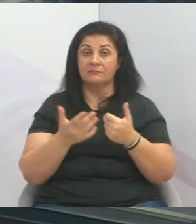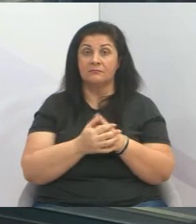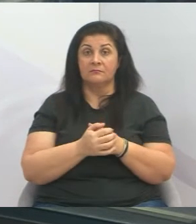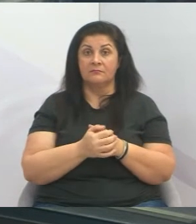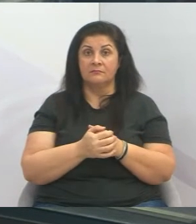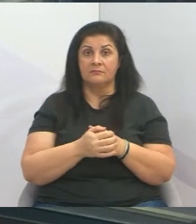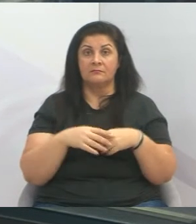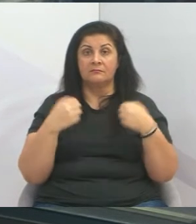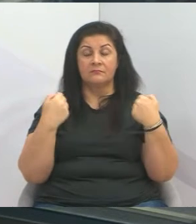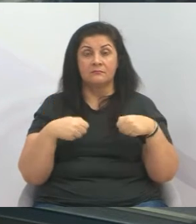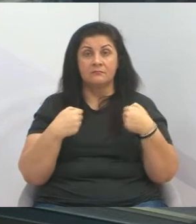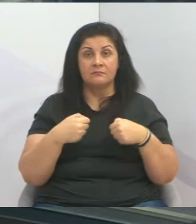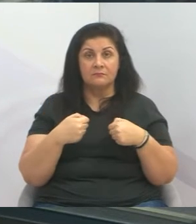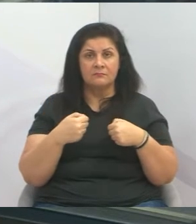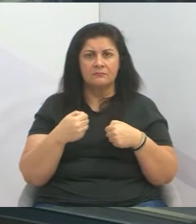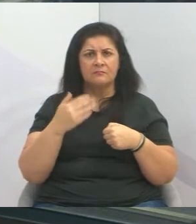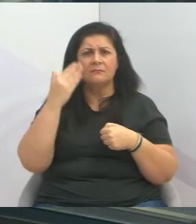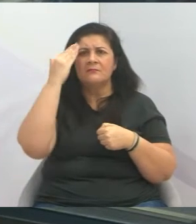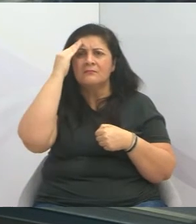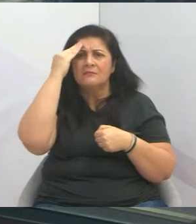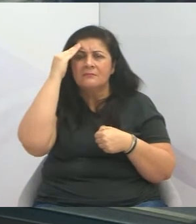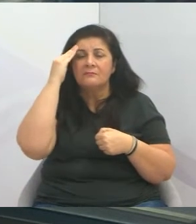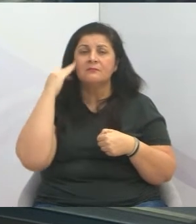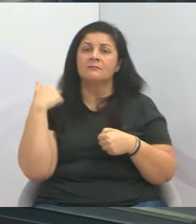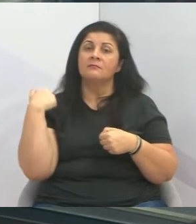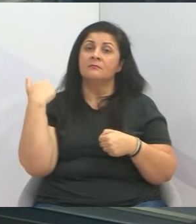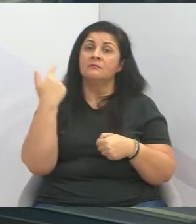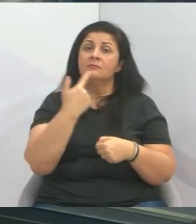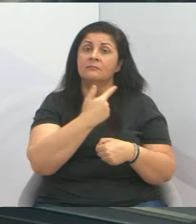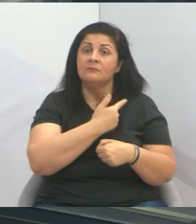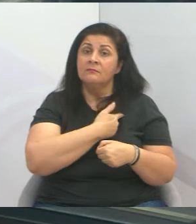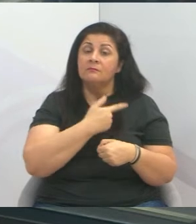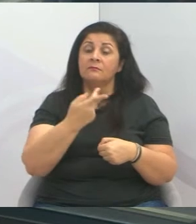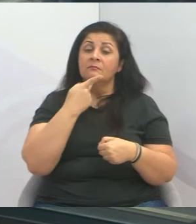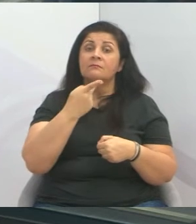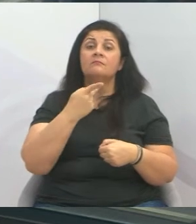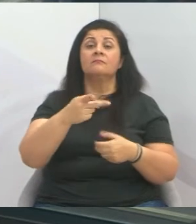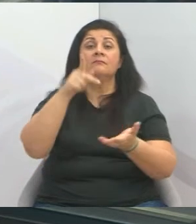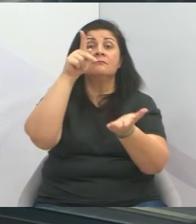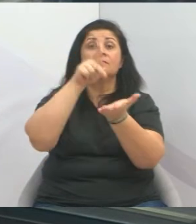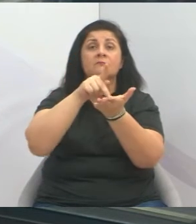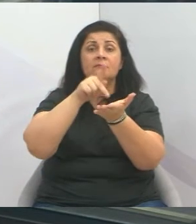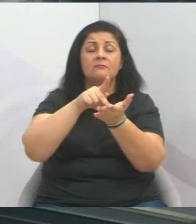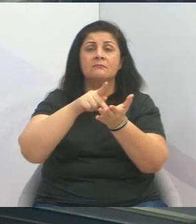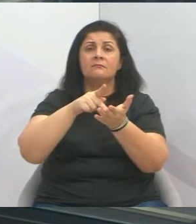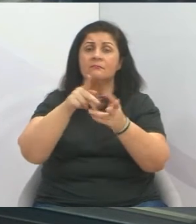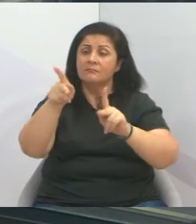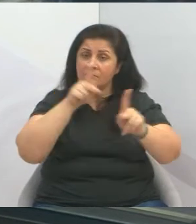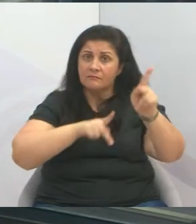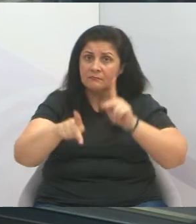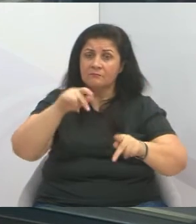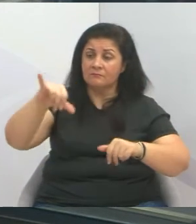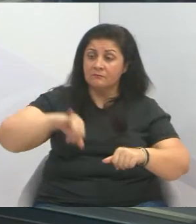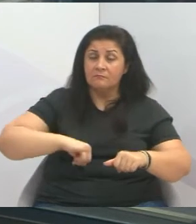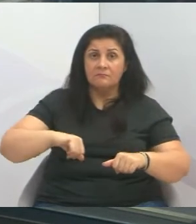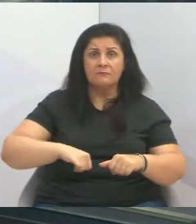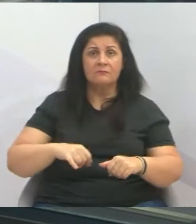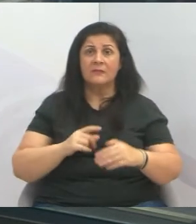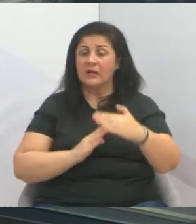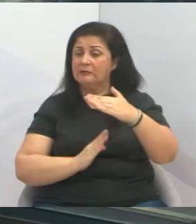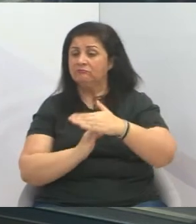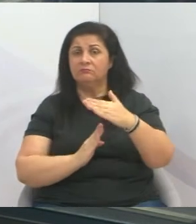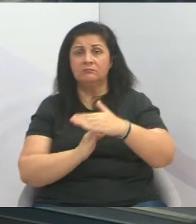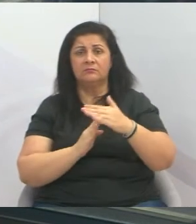e tenha ciência que nós estamos falando a verdade que a população está sofrendo e não está avançando